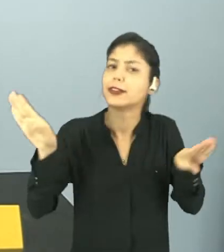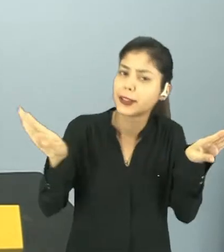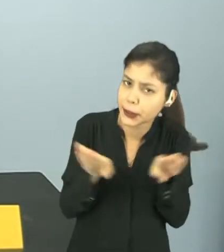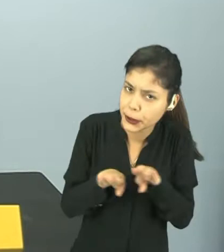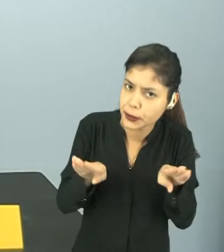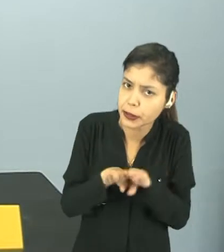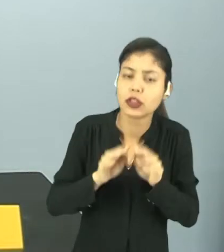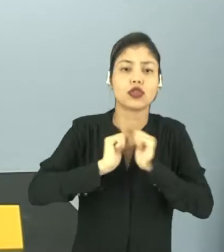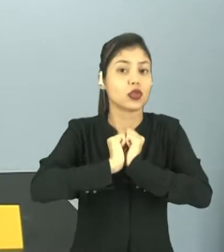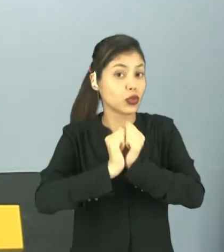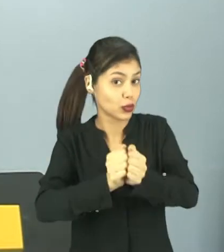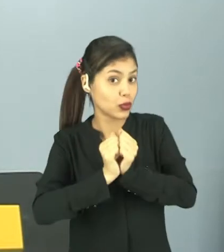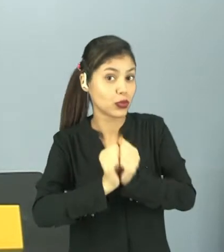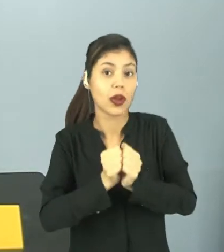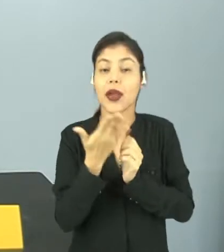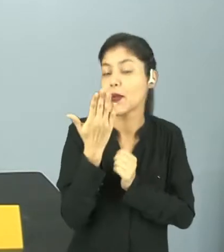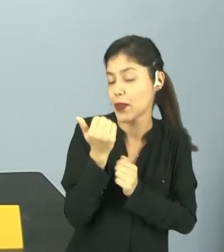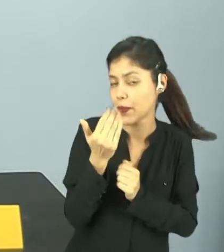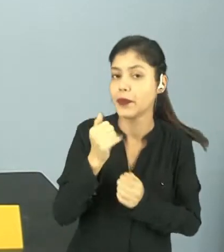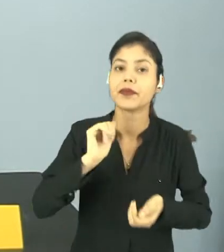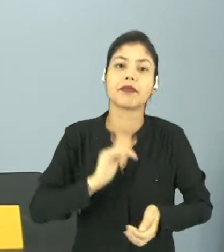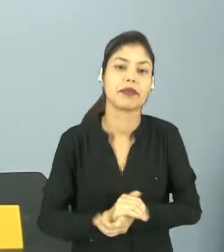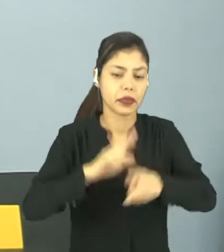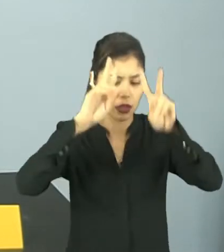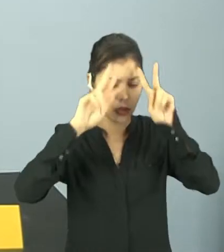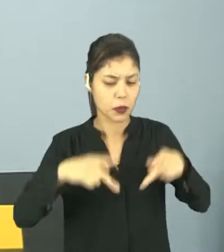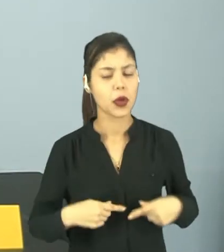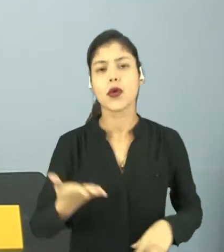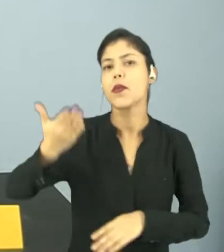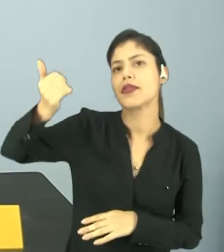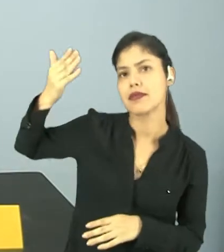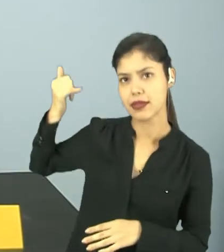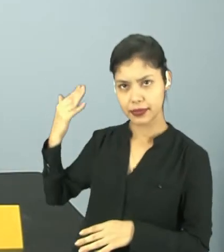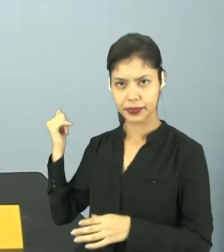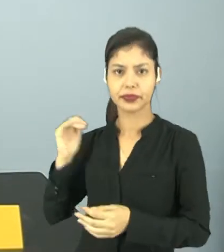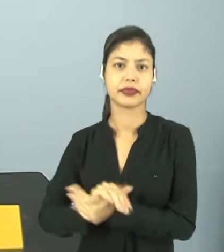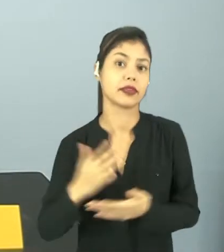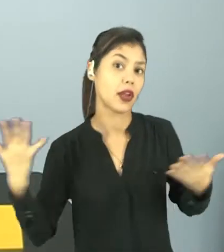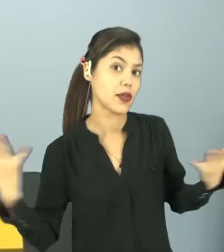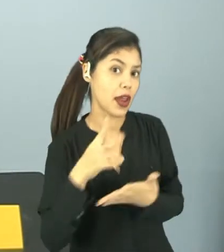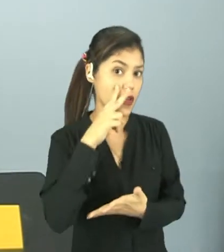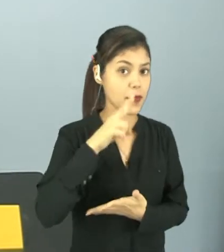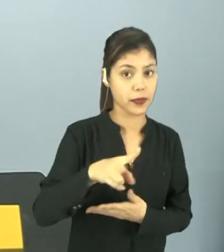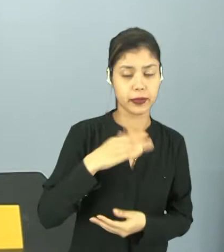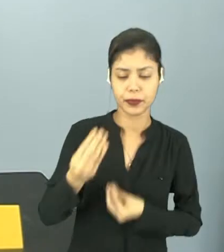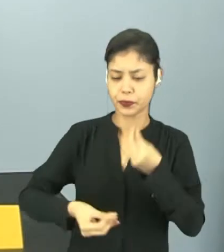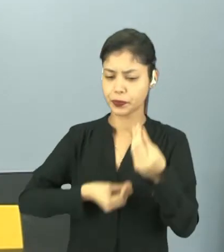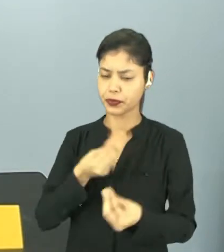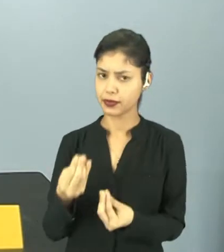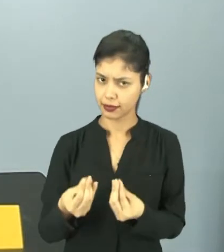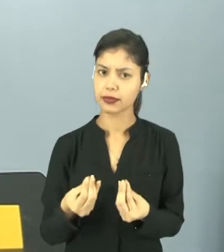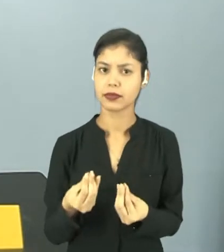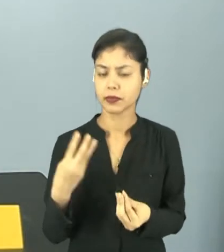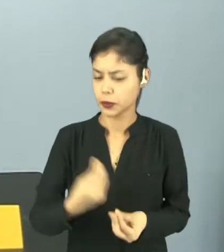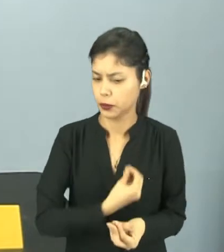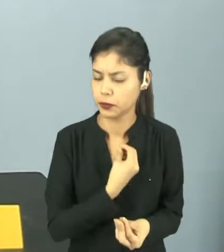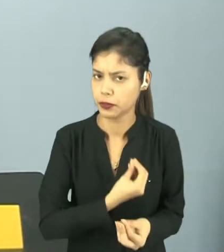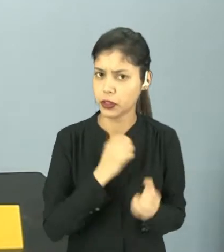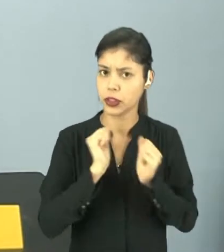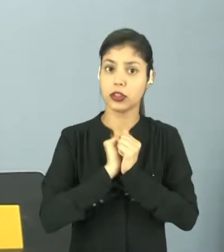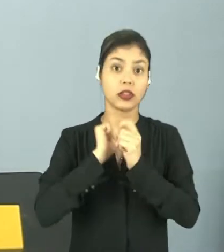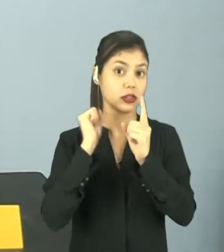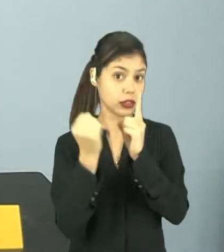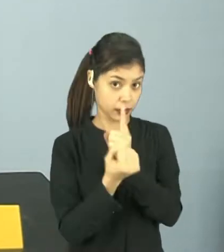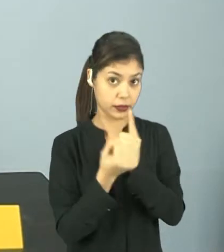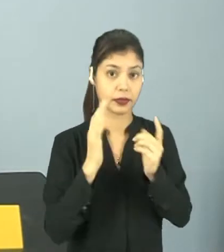fazia parte da alimentação dos seres humanos do passado. Agora, vamos ver como que esses seres humanos viviam em